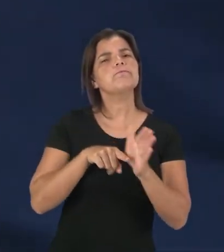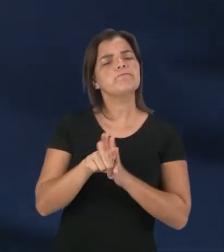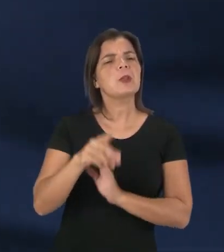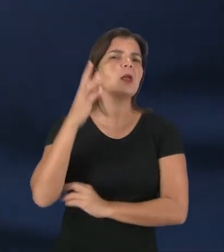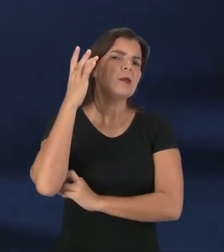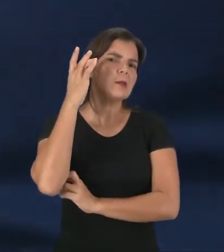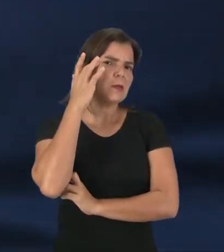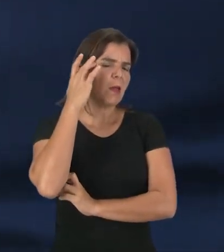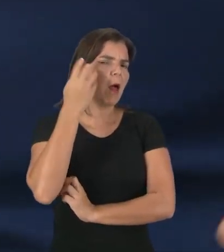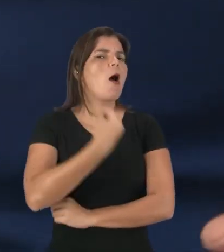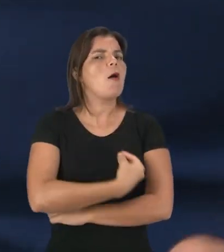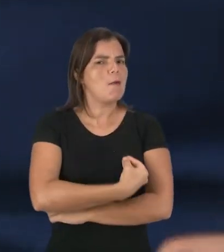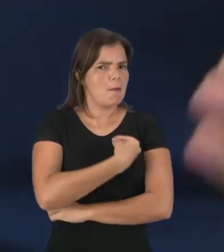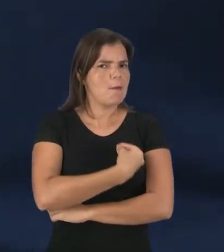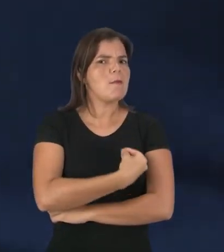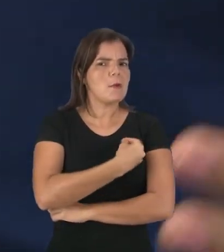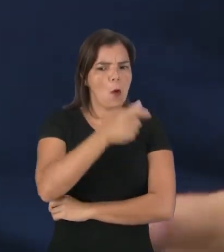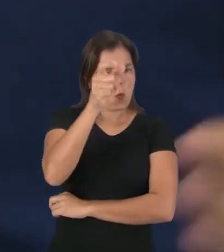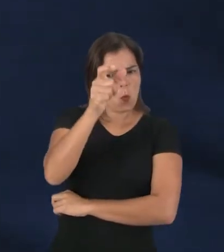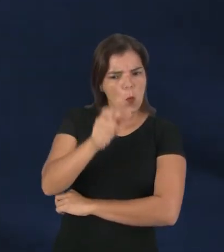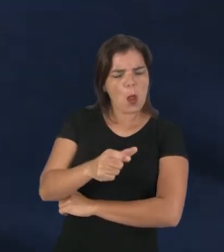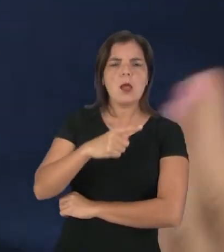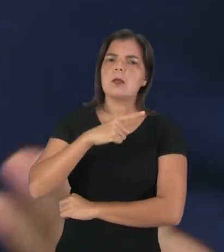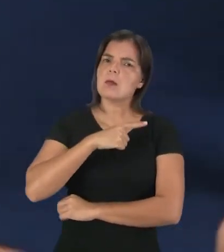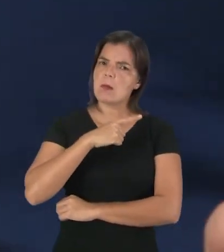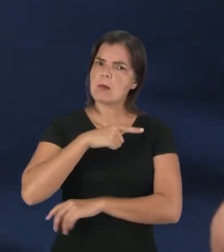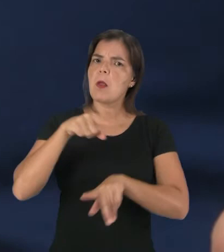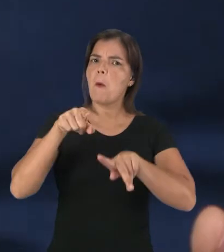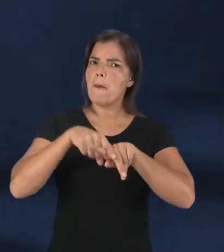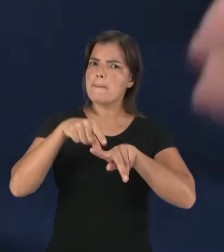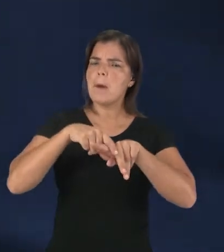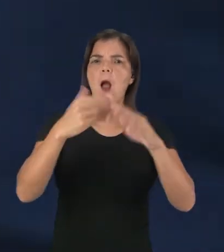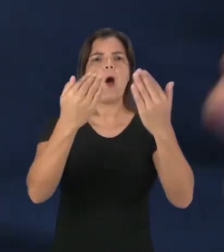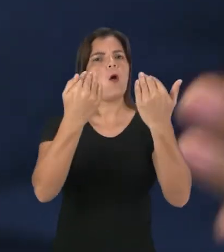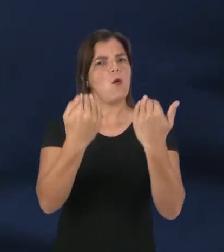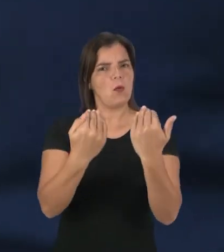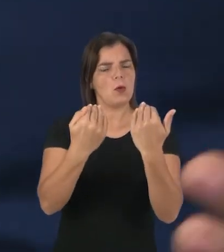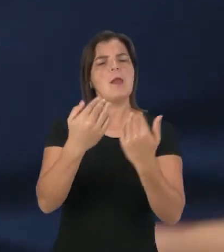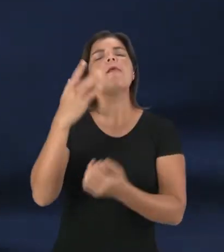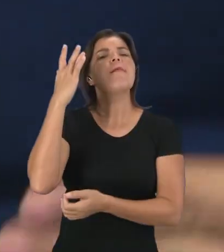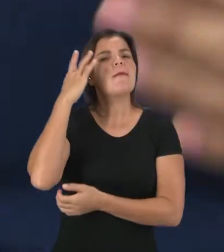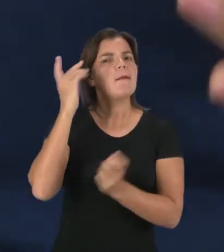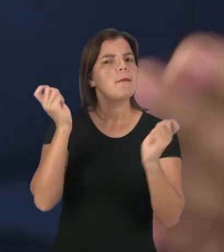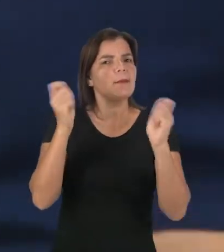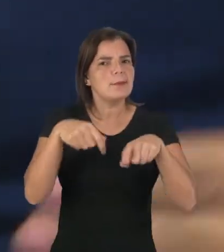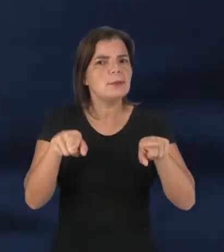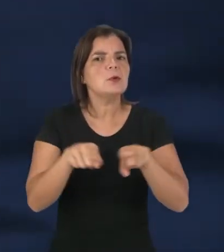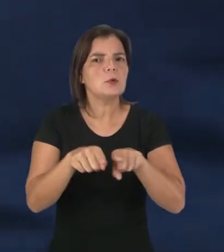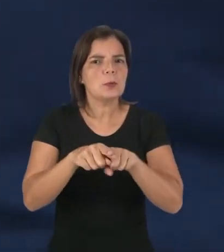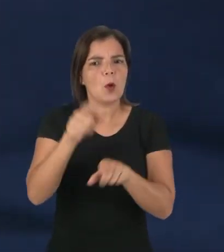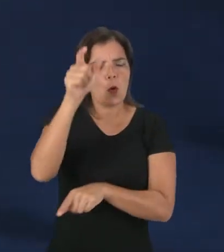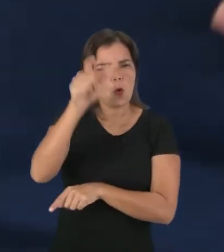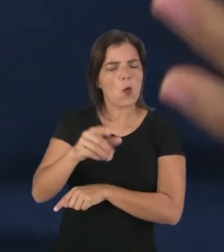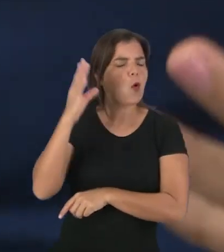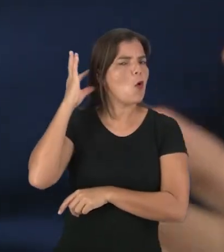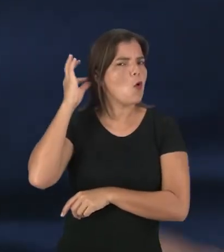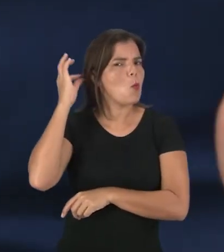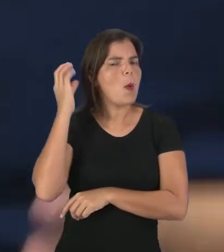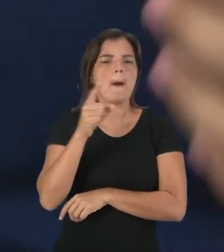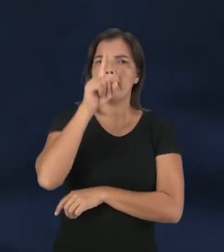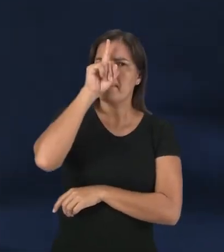perguntando, será que existe um ser que tem os pés trocados? Será que é possível um ser com cabelo